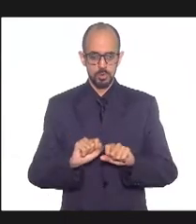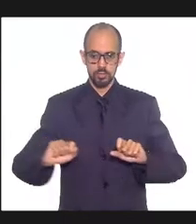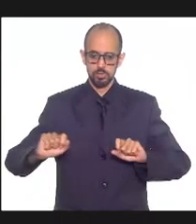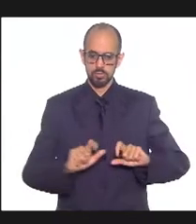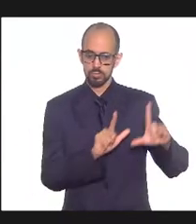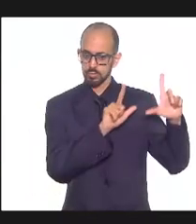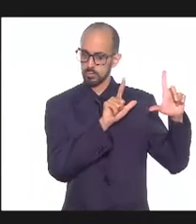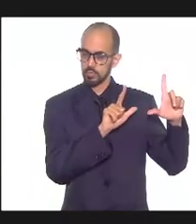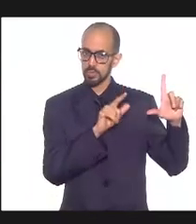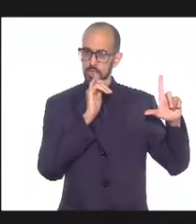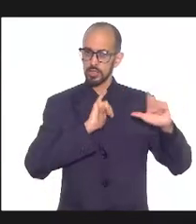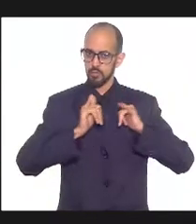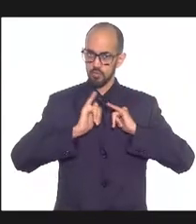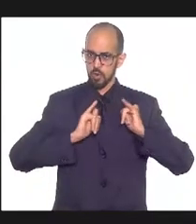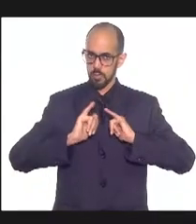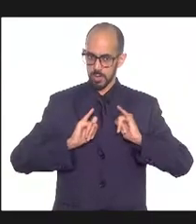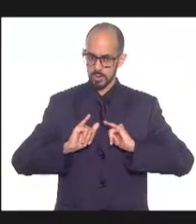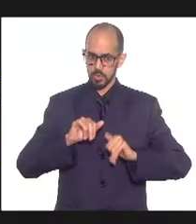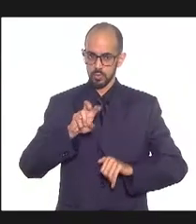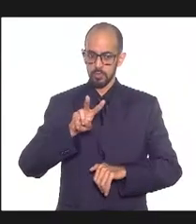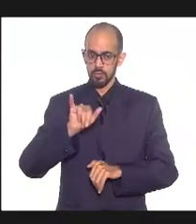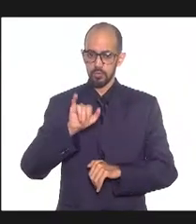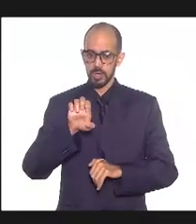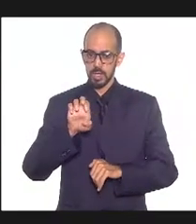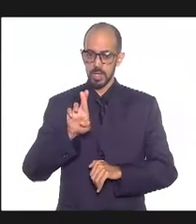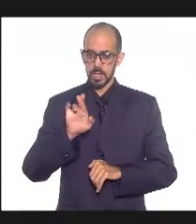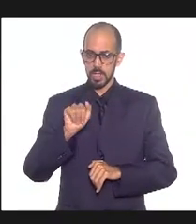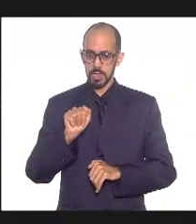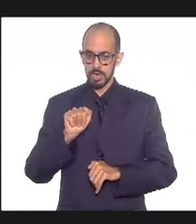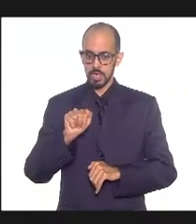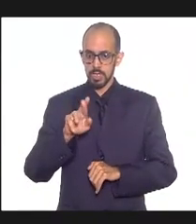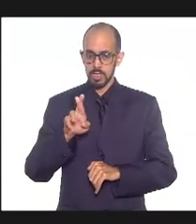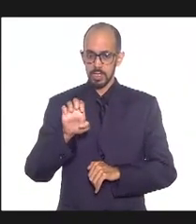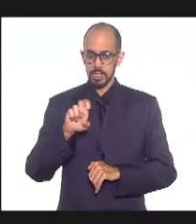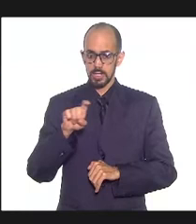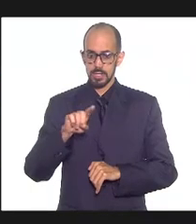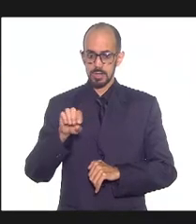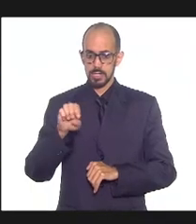escritório do Vieira Rezende e depois chancelado